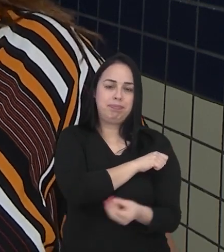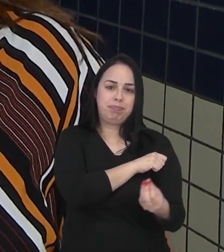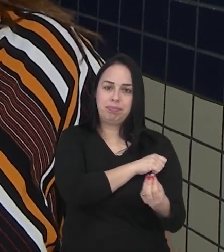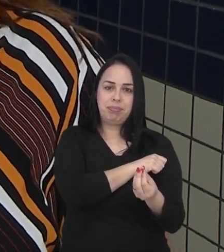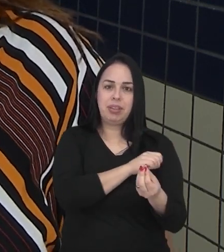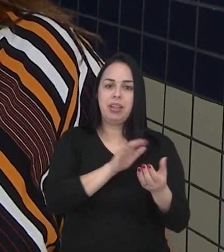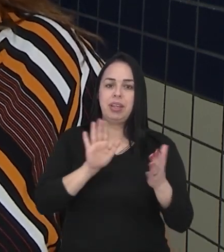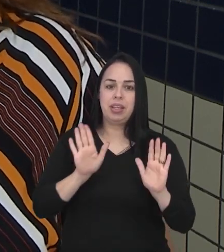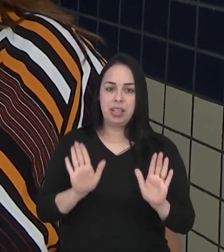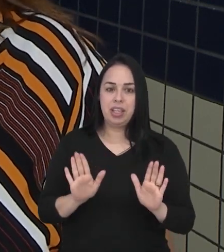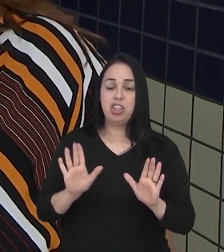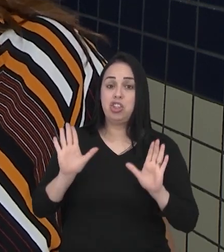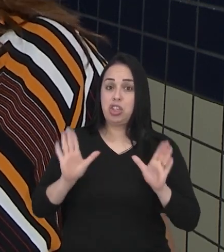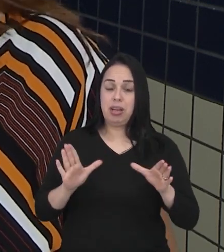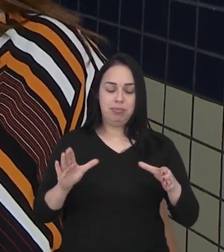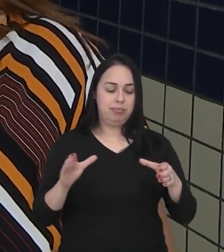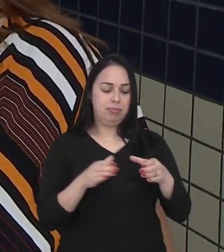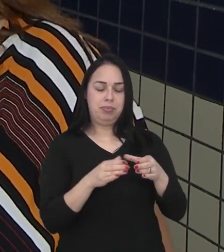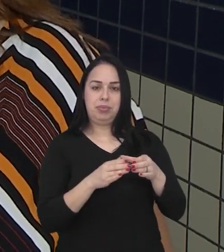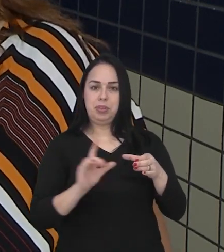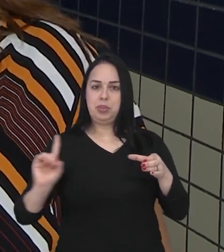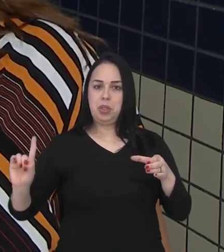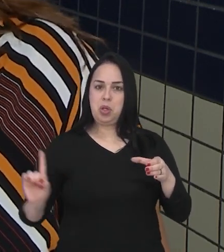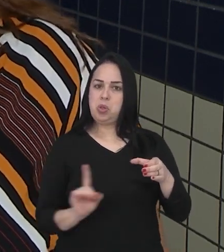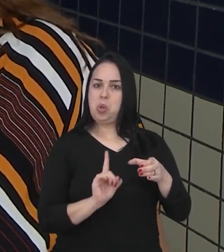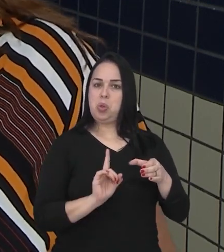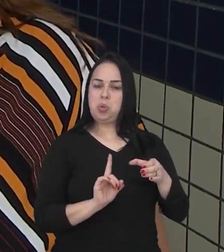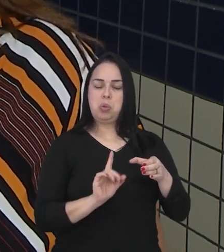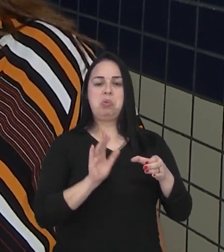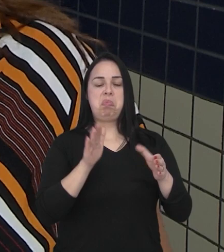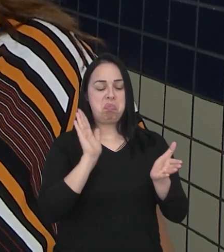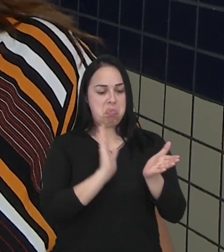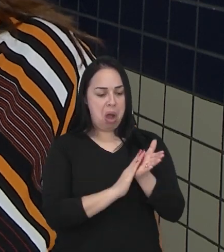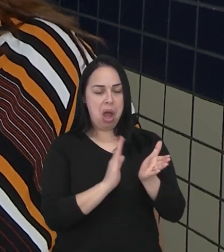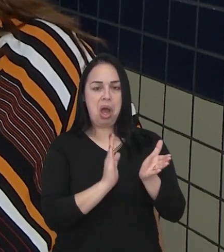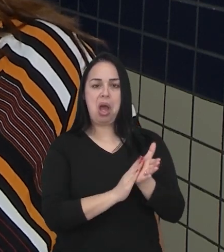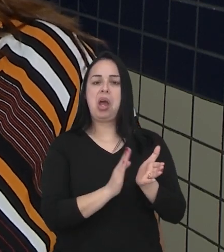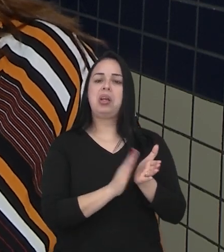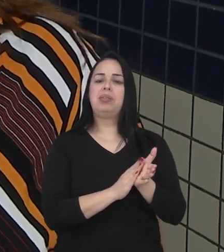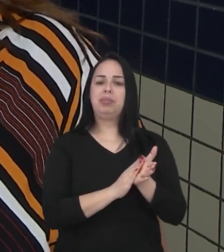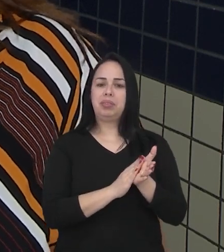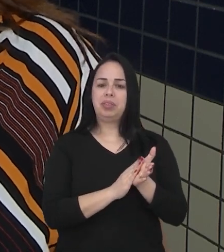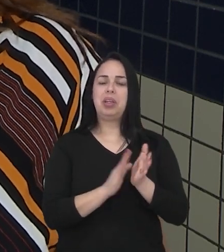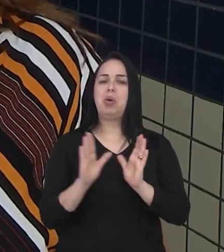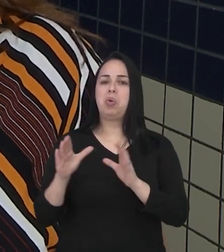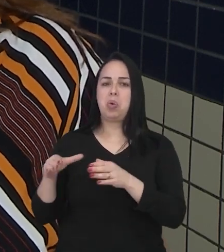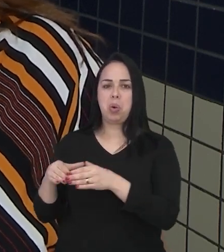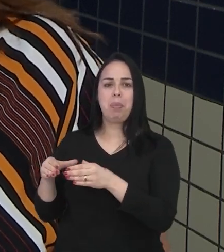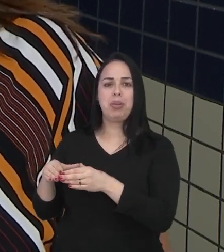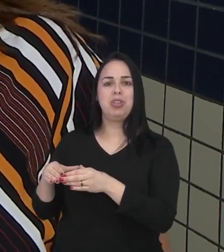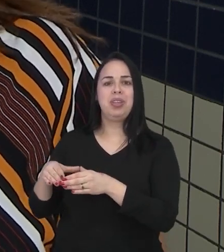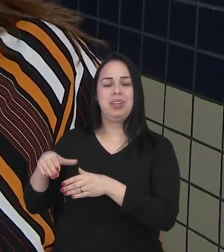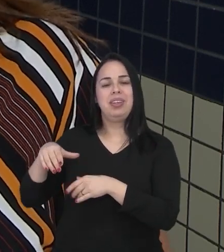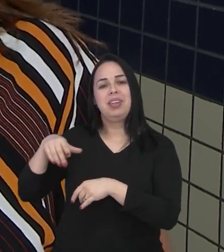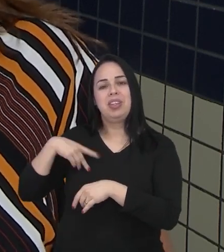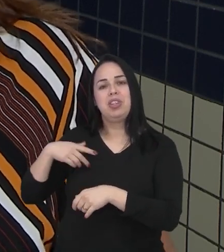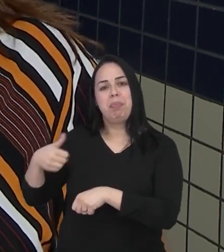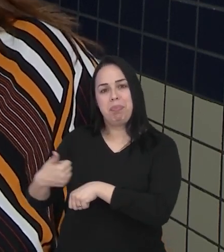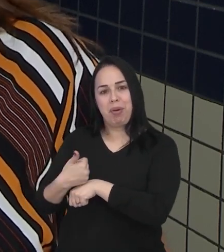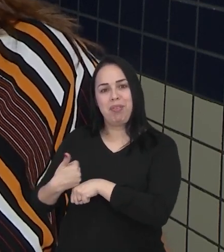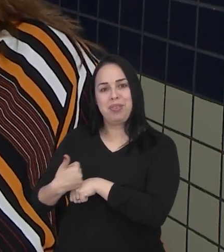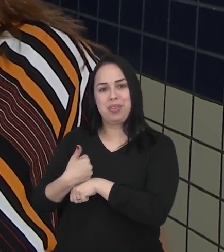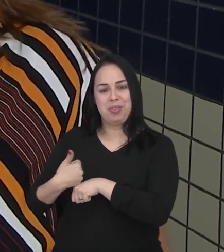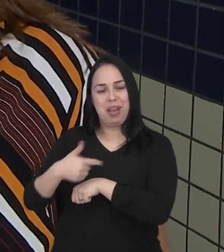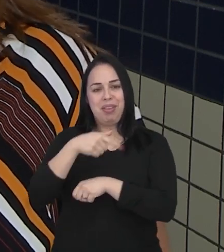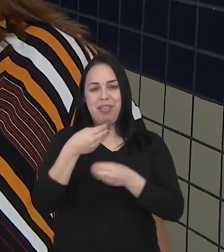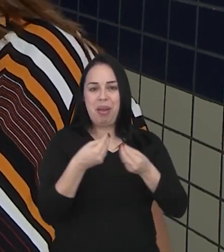que formaram o nosso time olímpico foram parabenizados, reconhecidos pela equipe escolar. A equipe gestora